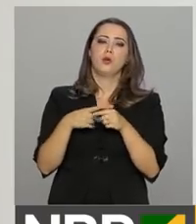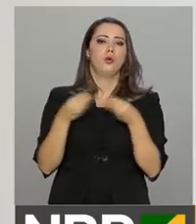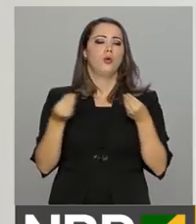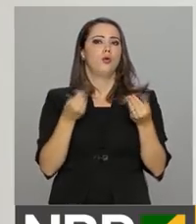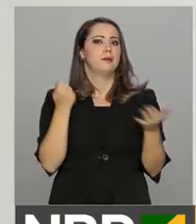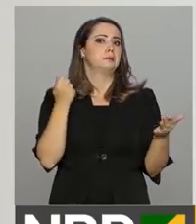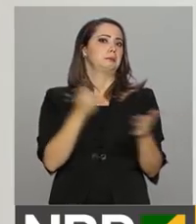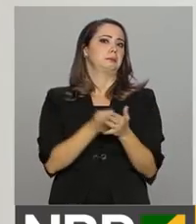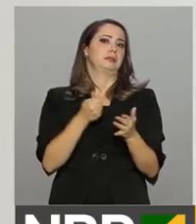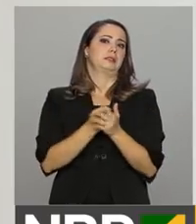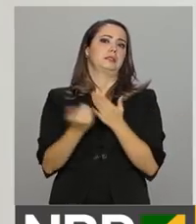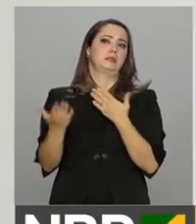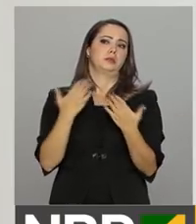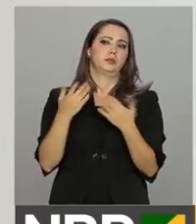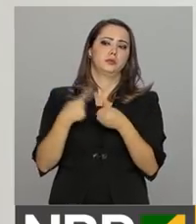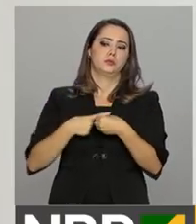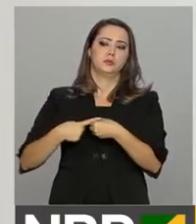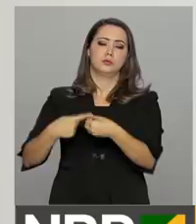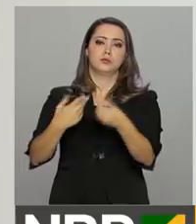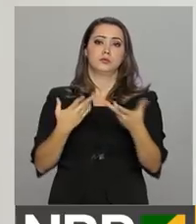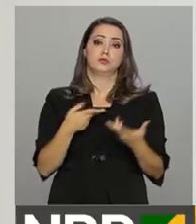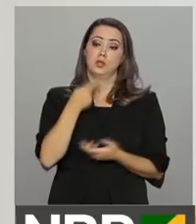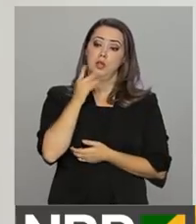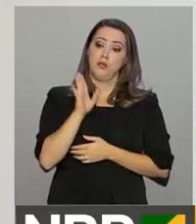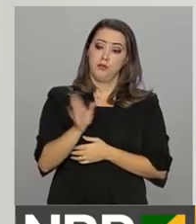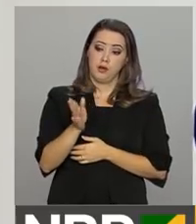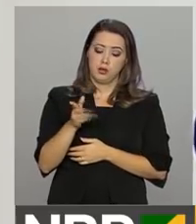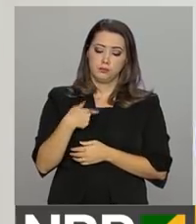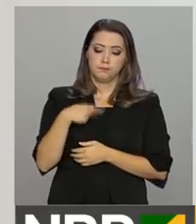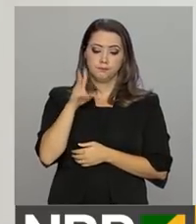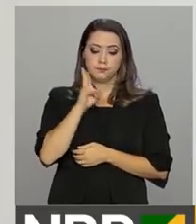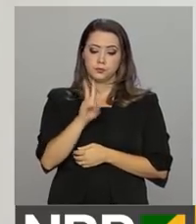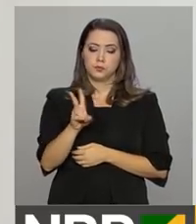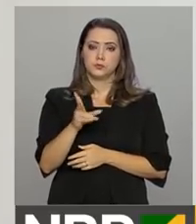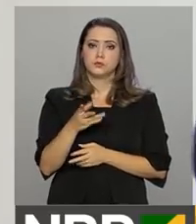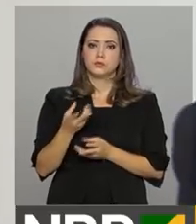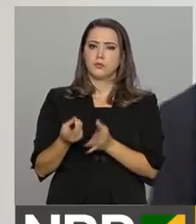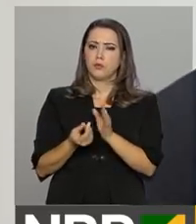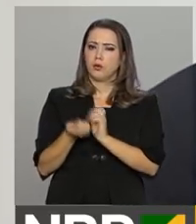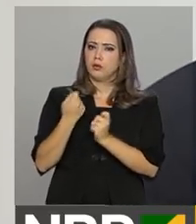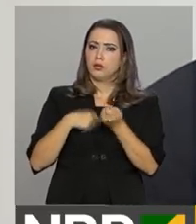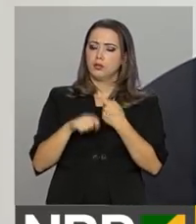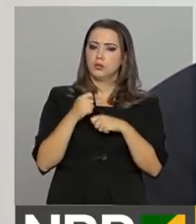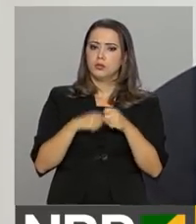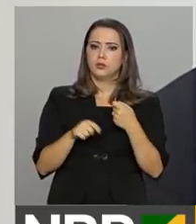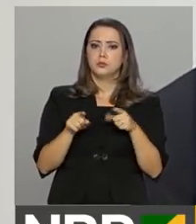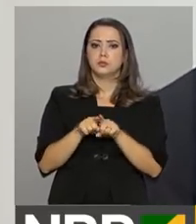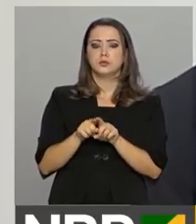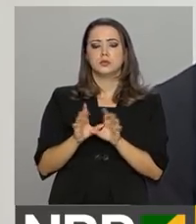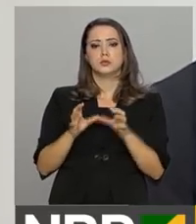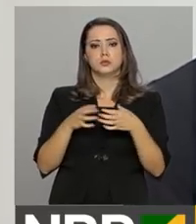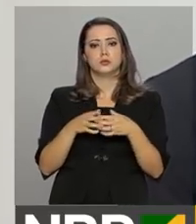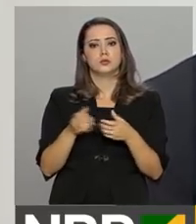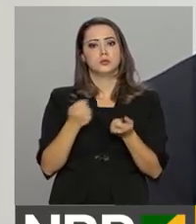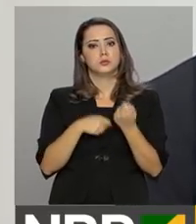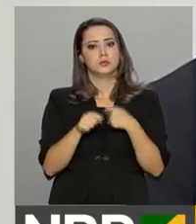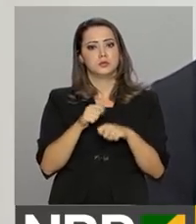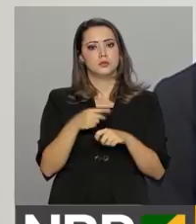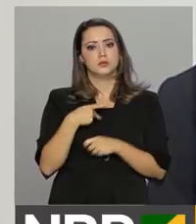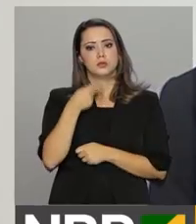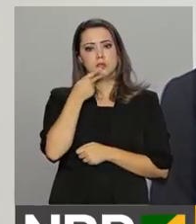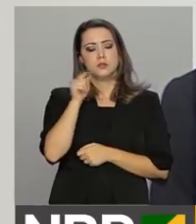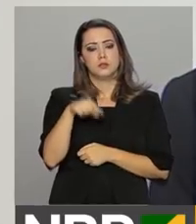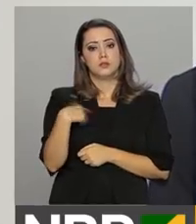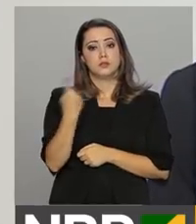fechar o balanço dos municípios eu disse olha já tinha examinado isso na área econômica na área da fazenda planejamento saber